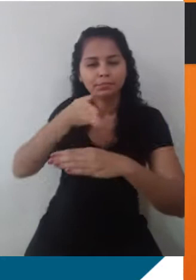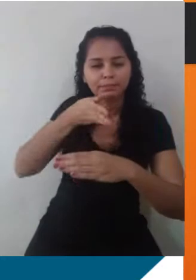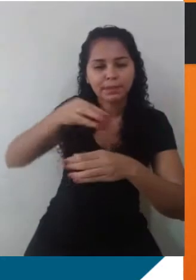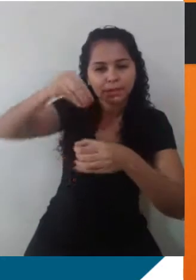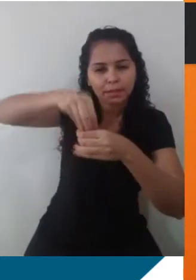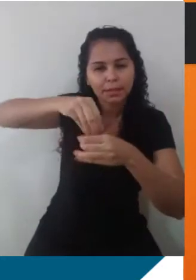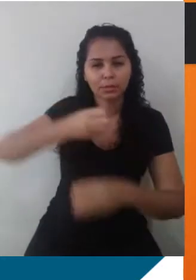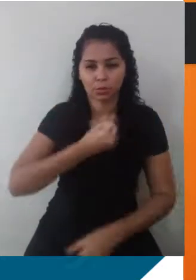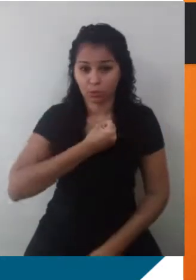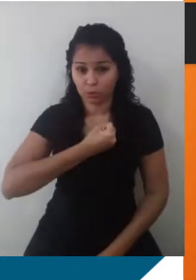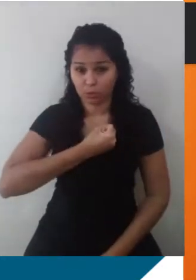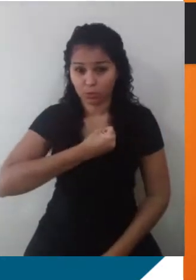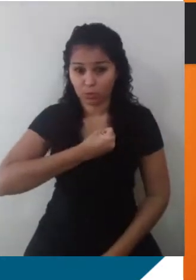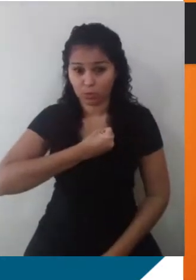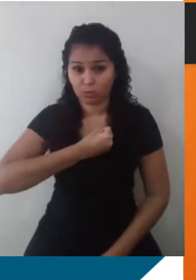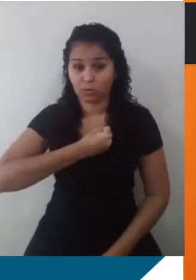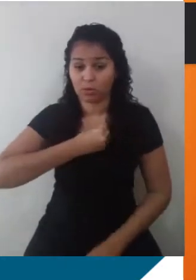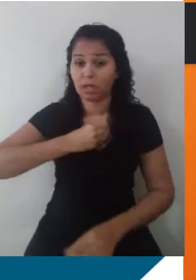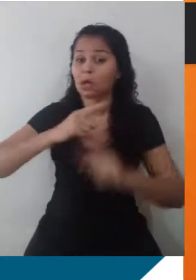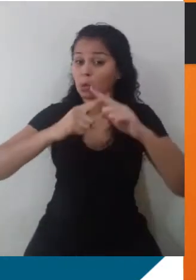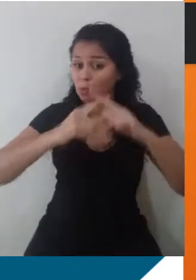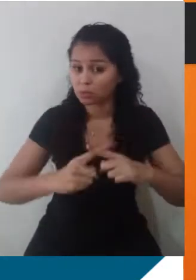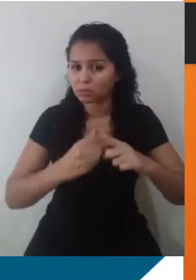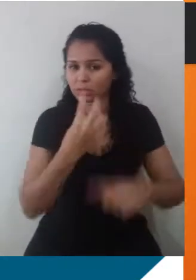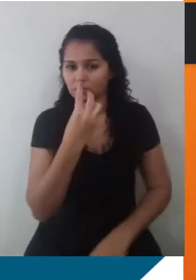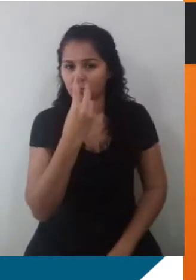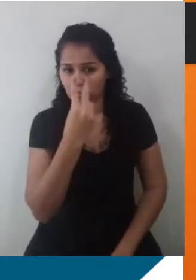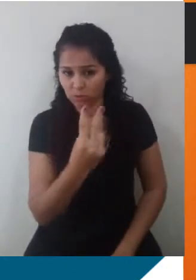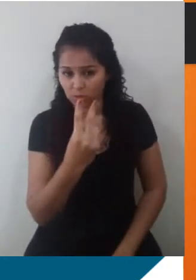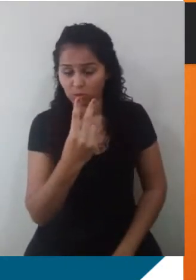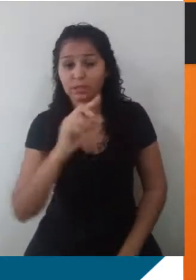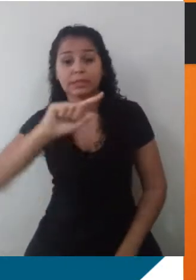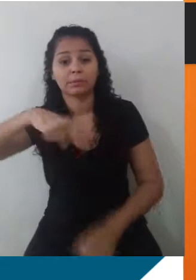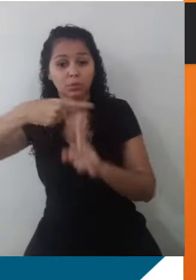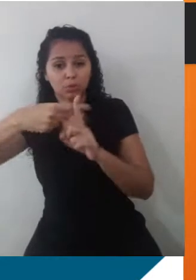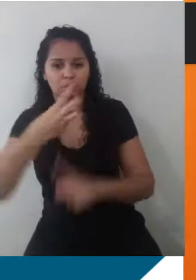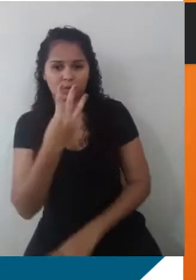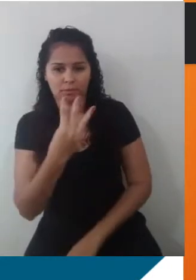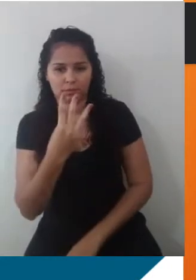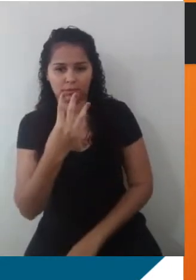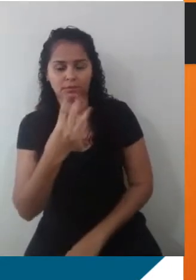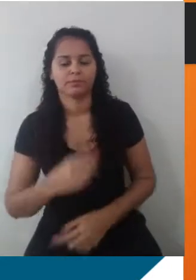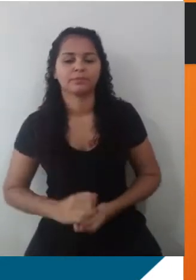números e após receber esses números, ela multiplica por 2 e em seguida soma